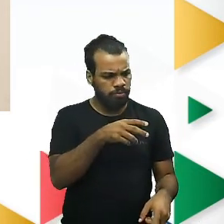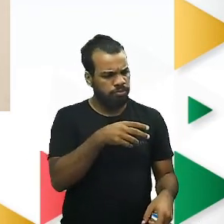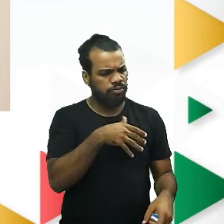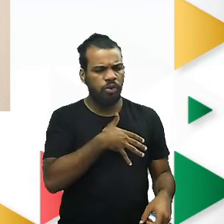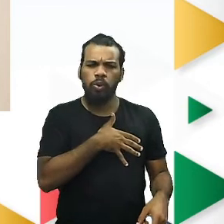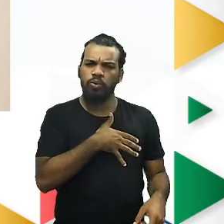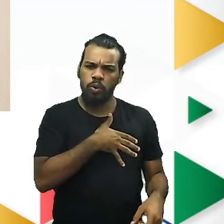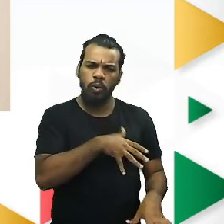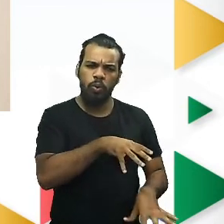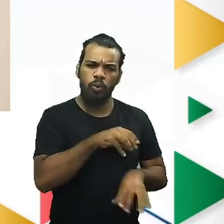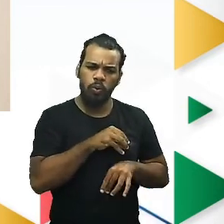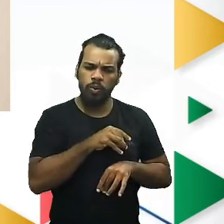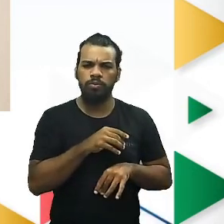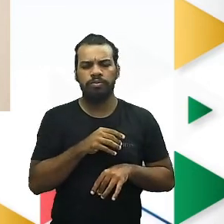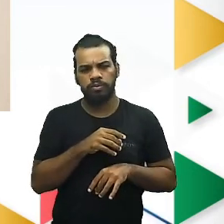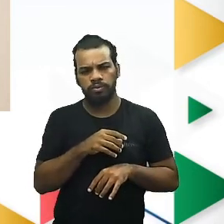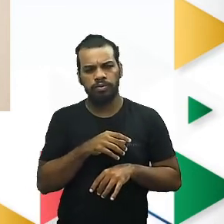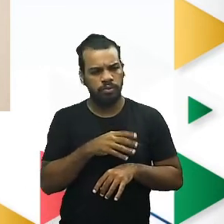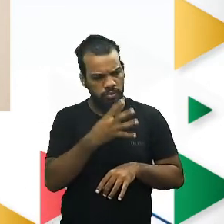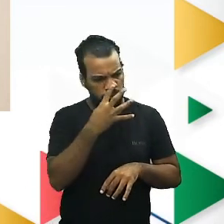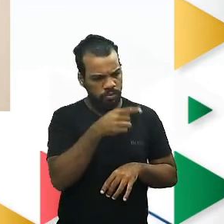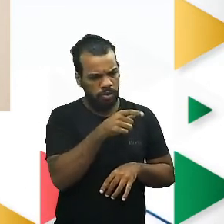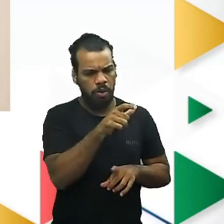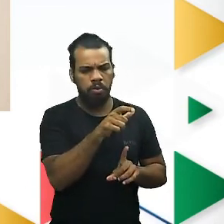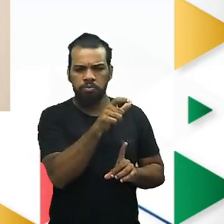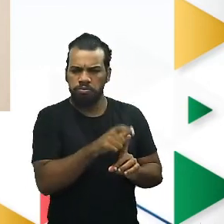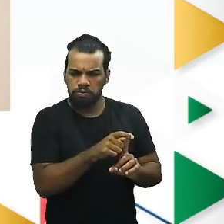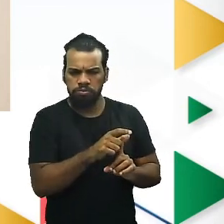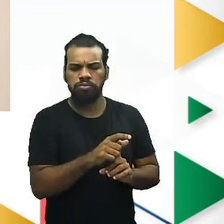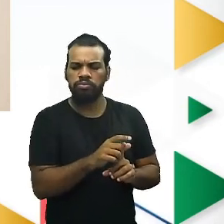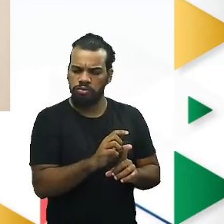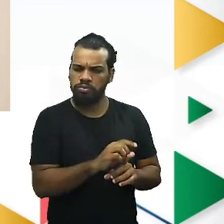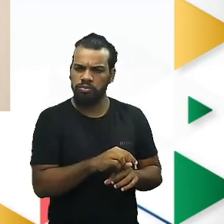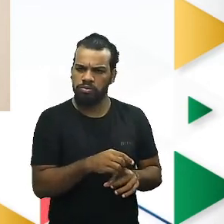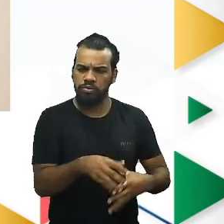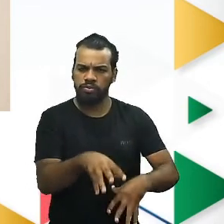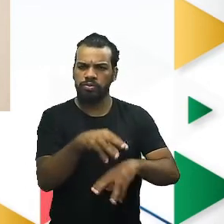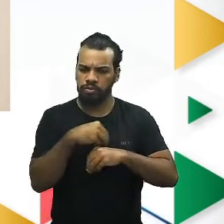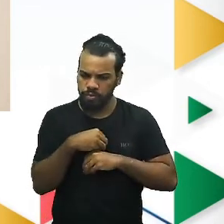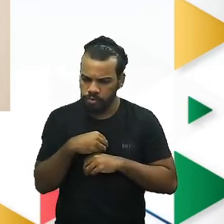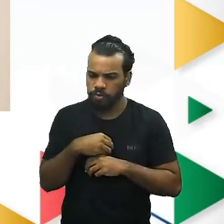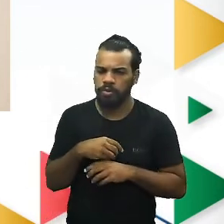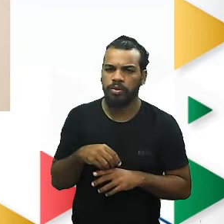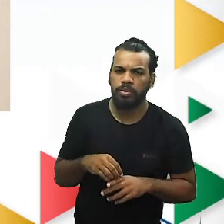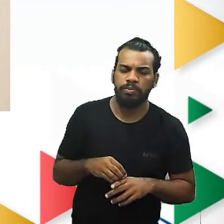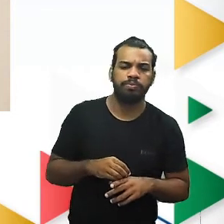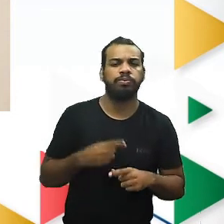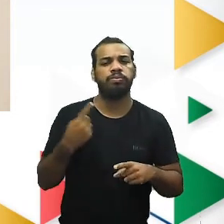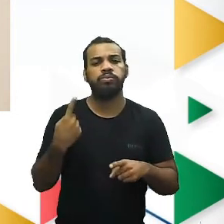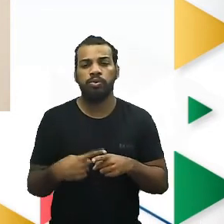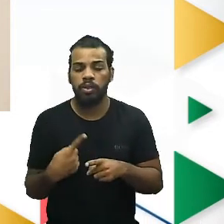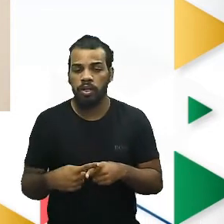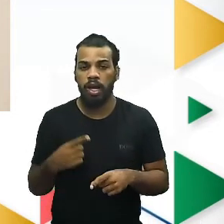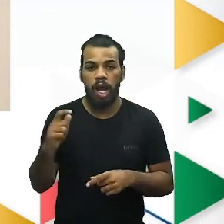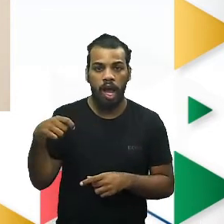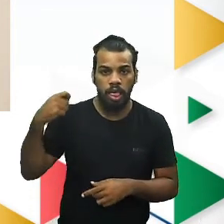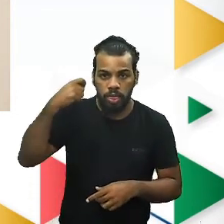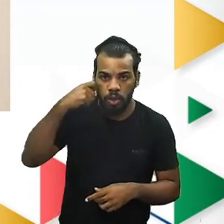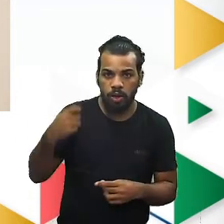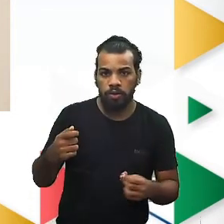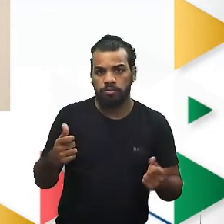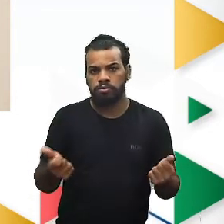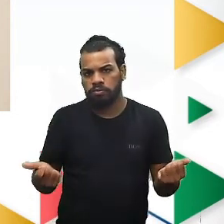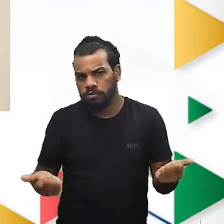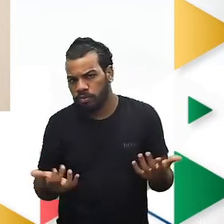esse personagem que ele viu, né, para ele. Então, essa pessoa, porque muitos atores, a maioria dos atores, quando eles vão construir